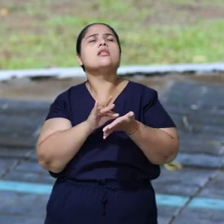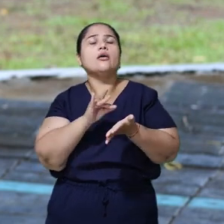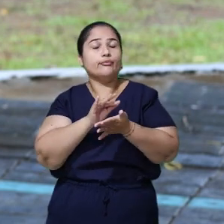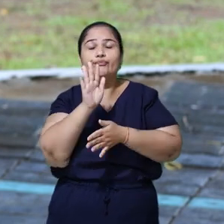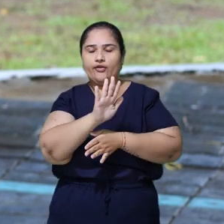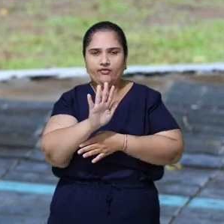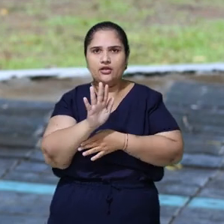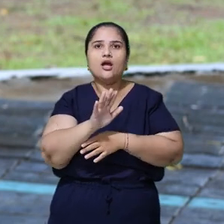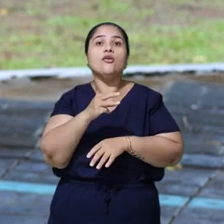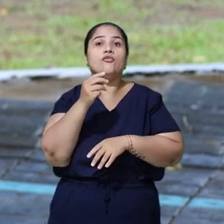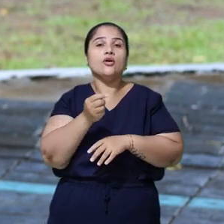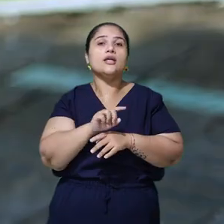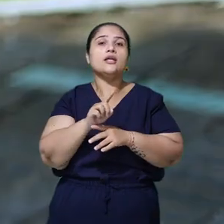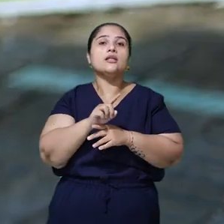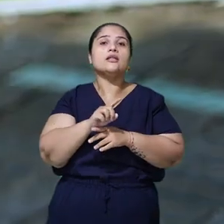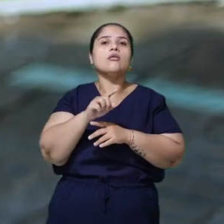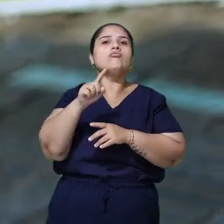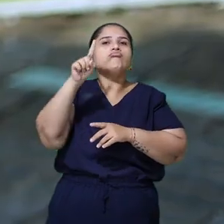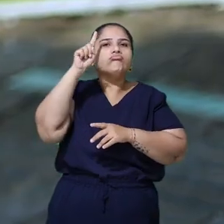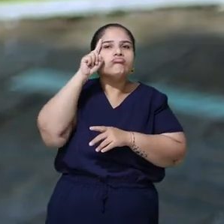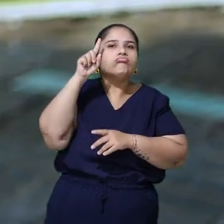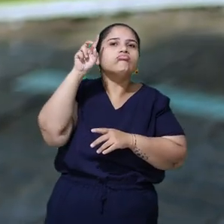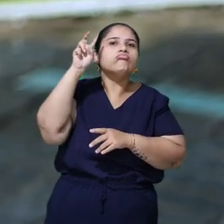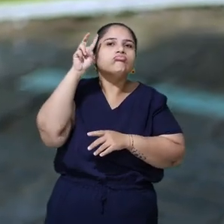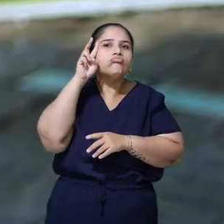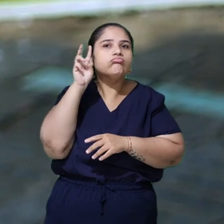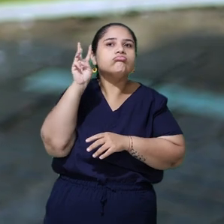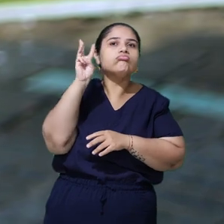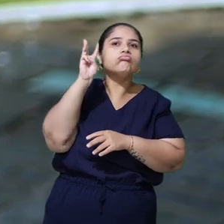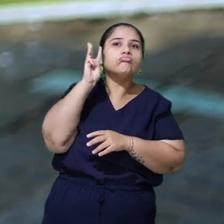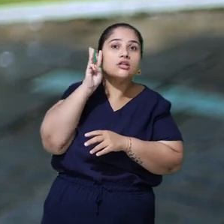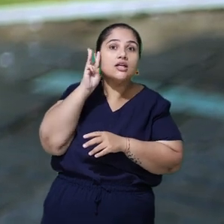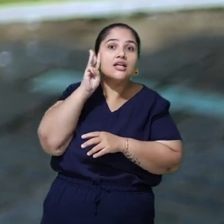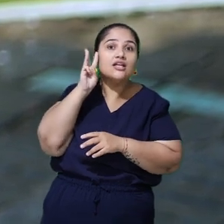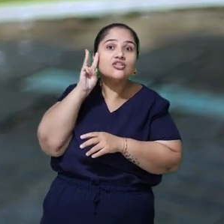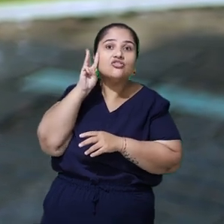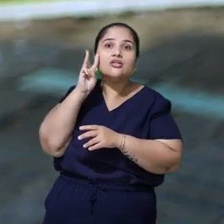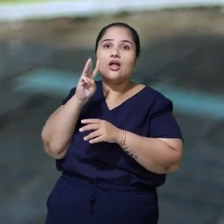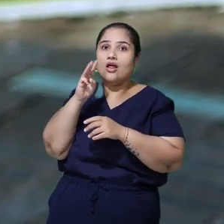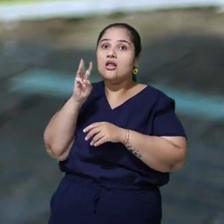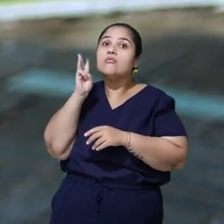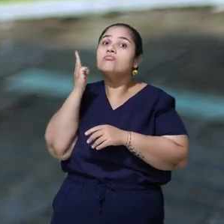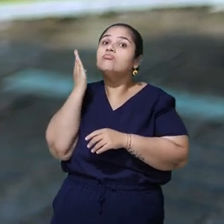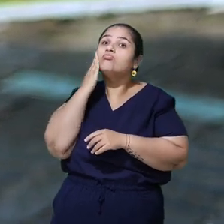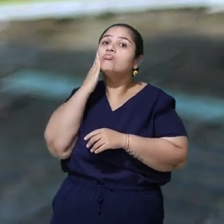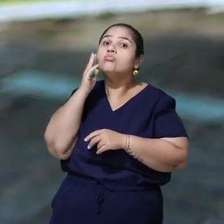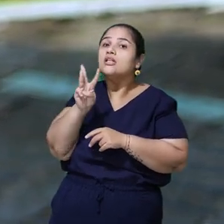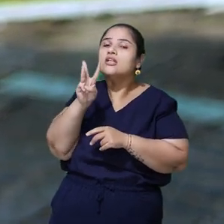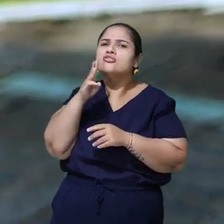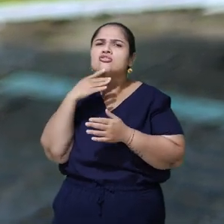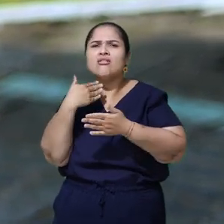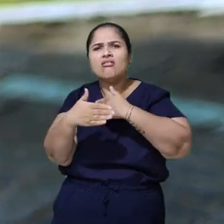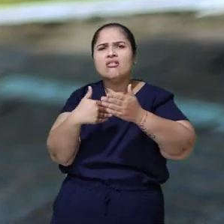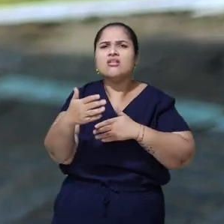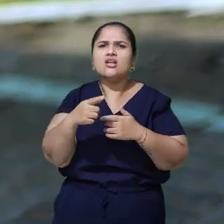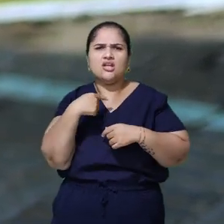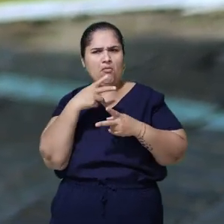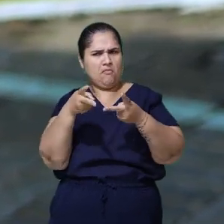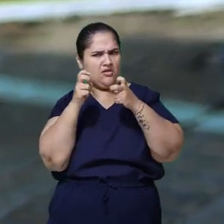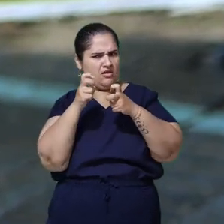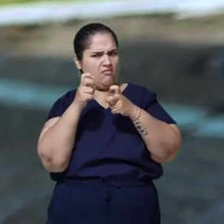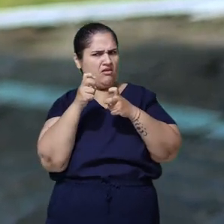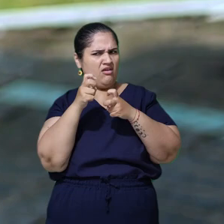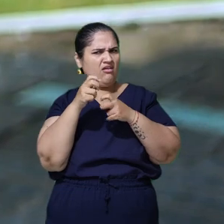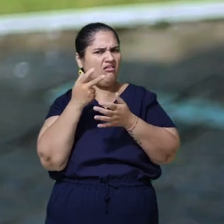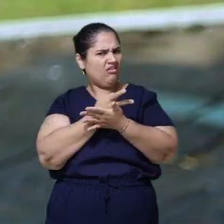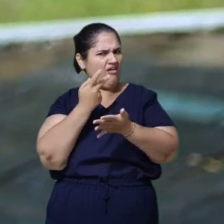senti por 3 dias essas fisgadas, na mama e na axila. E aí eu vi que aquilo ali não estava normal, só que na minha